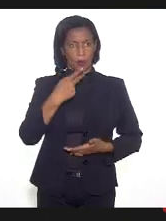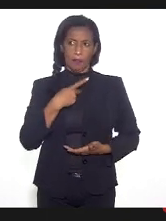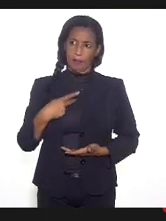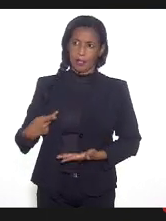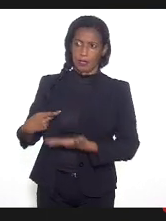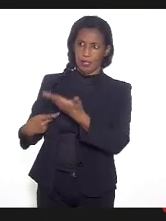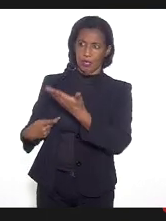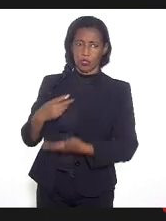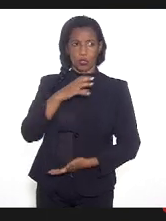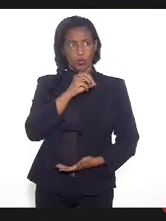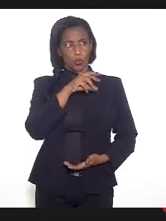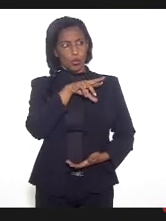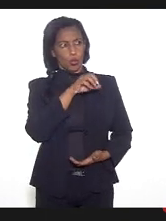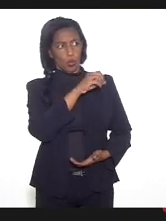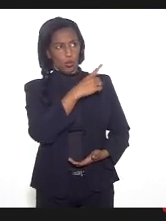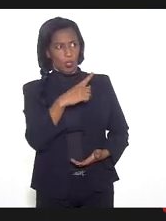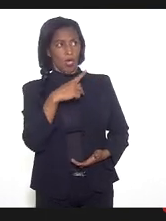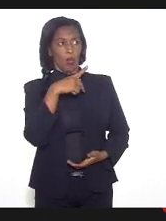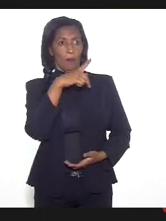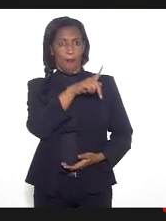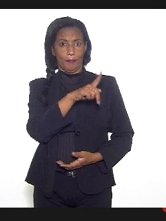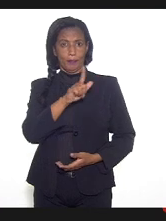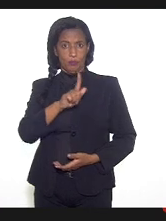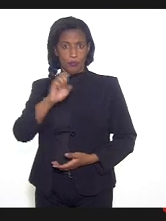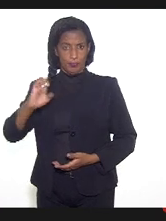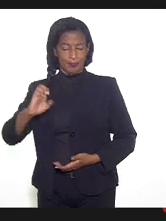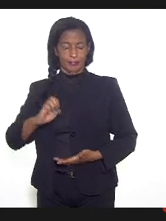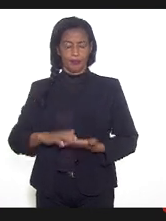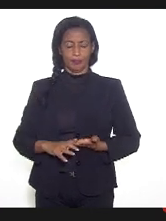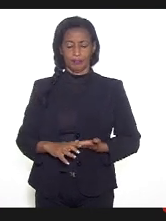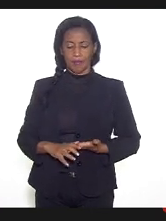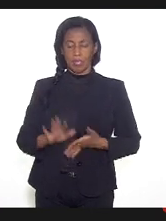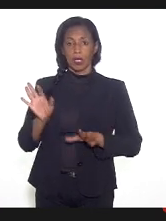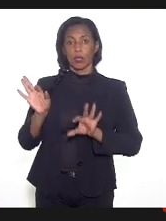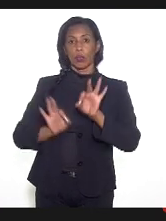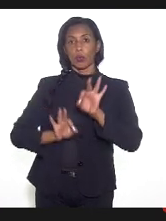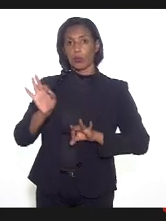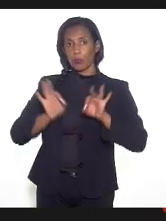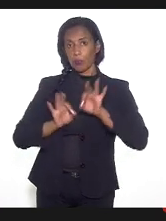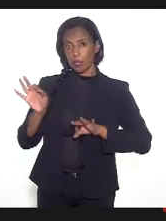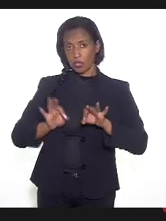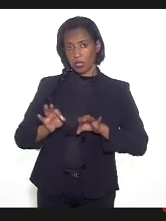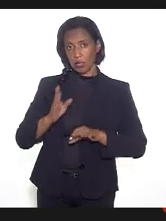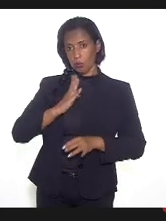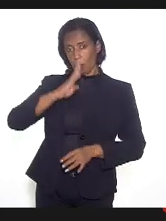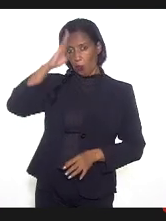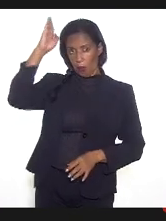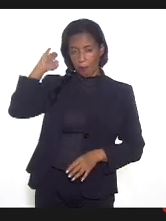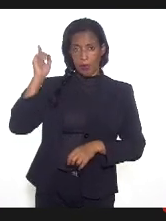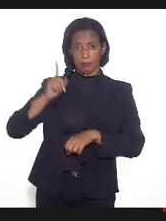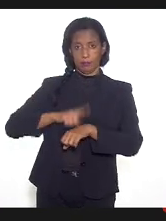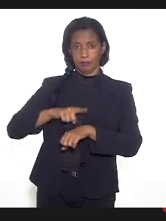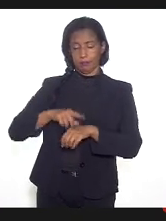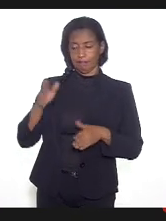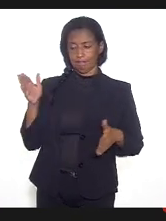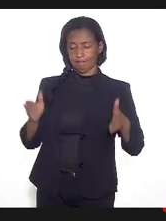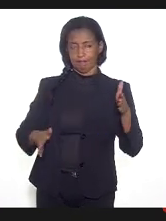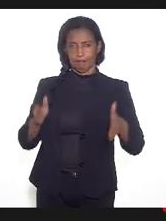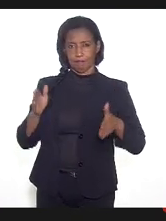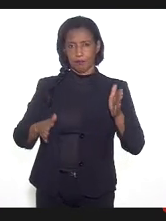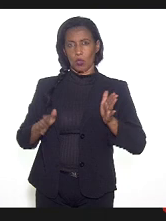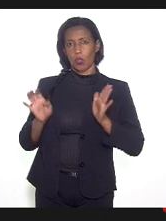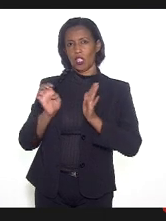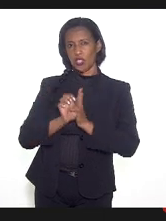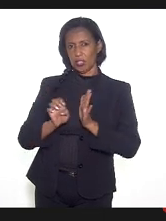coronel e ao procurador, é que no projeto de bombeiros temporários, numa perspectiva de